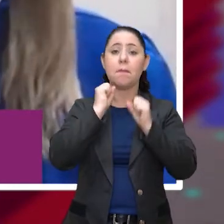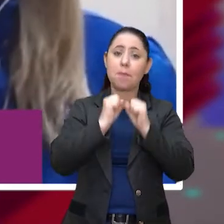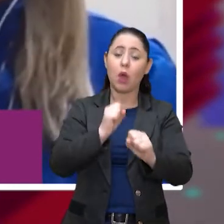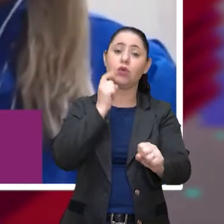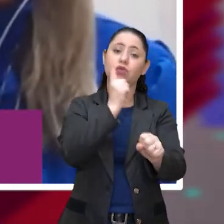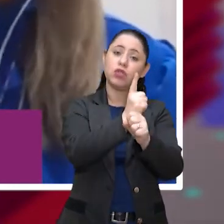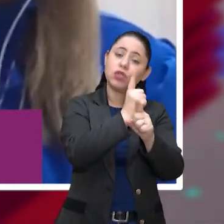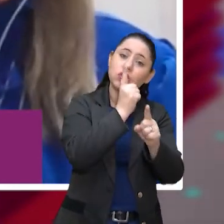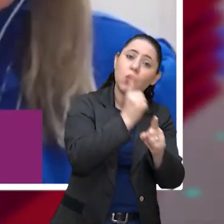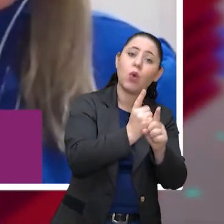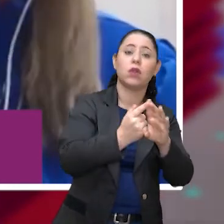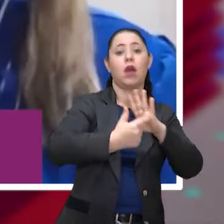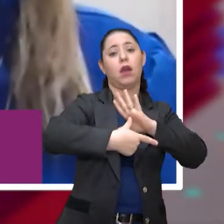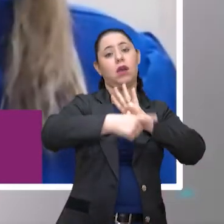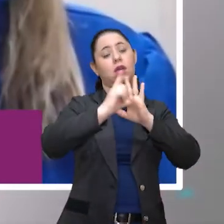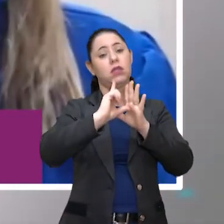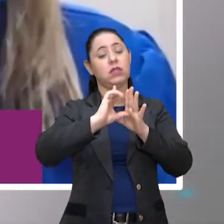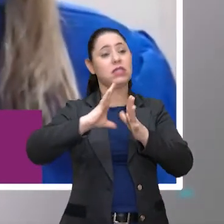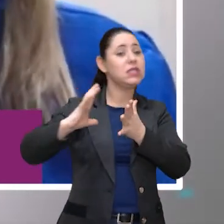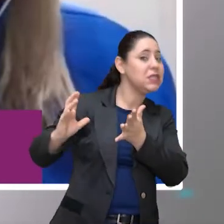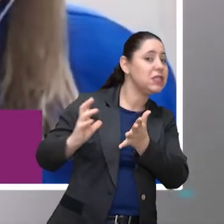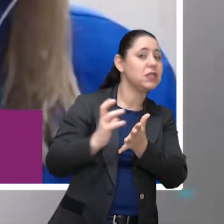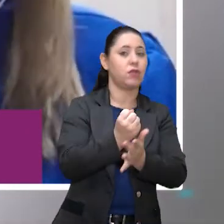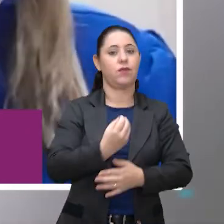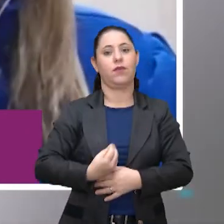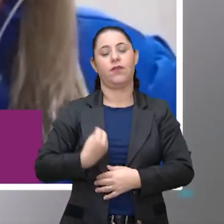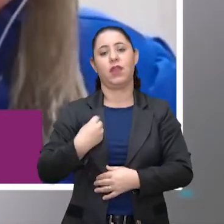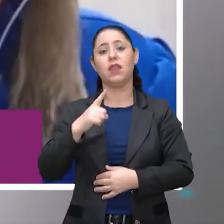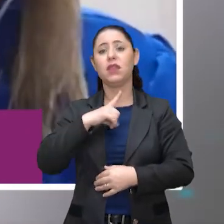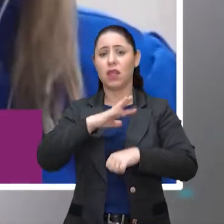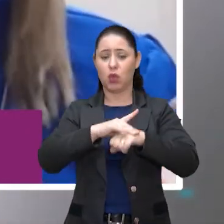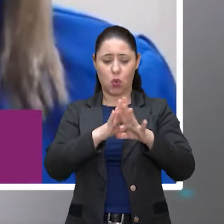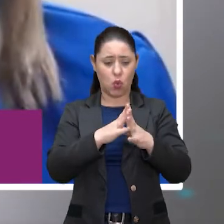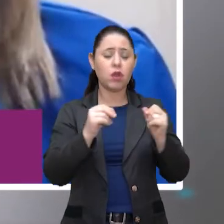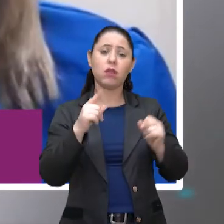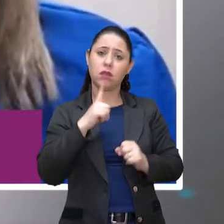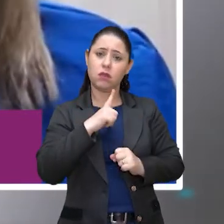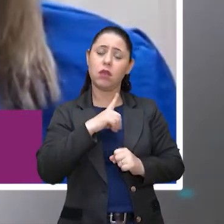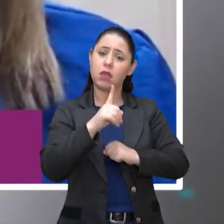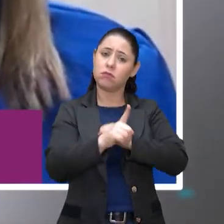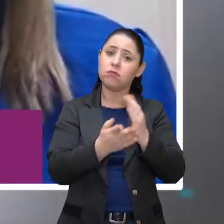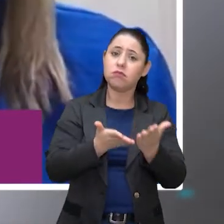possível diagnóstico precoce, salvar vidas, tem cura, tem